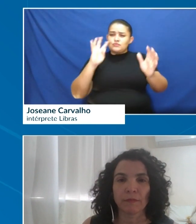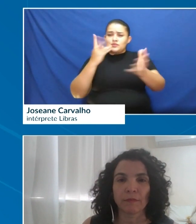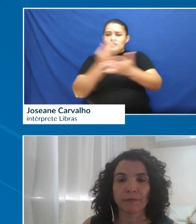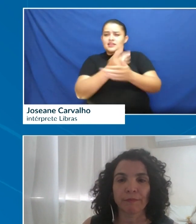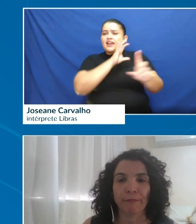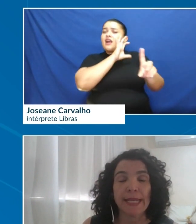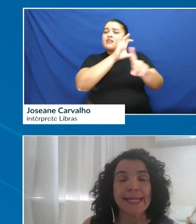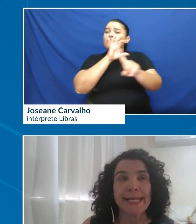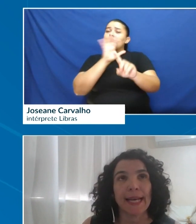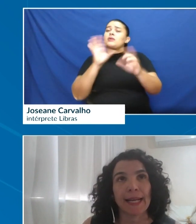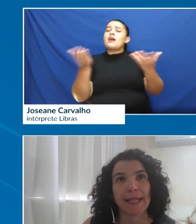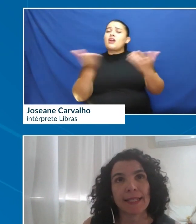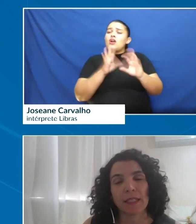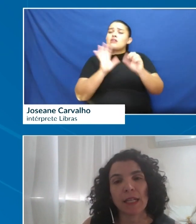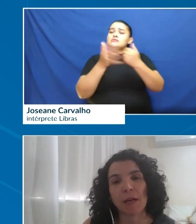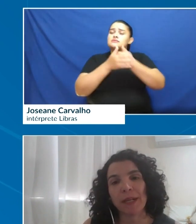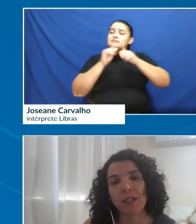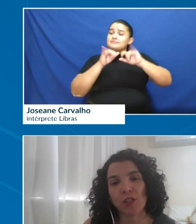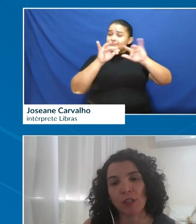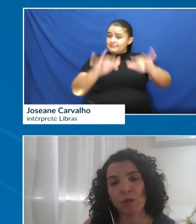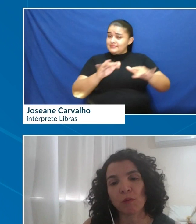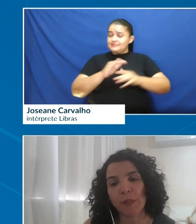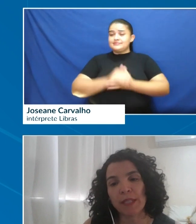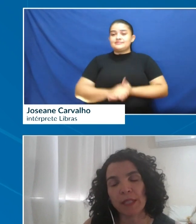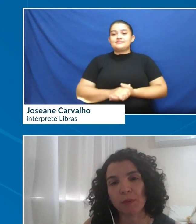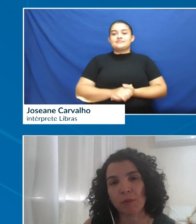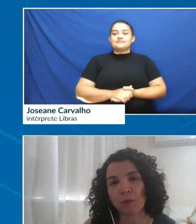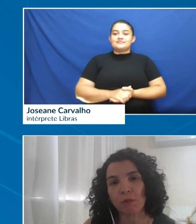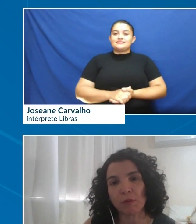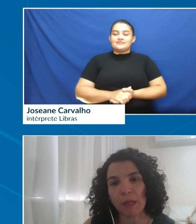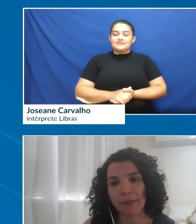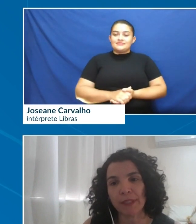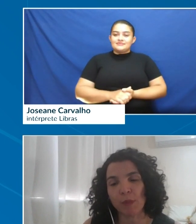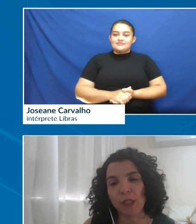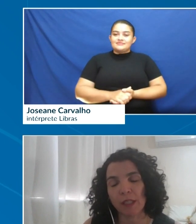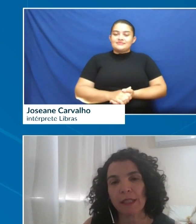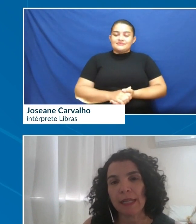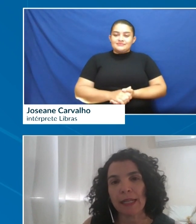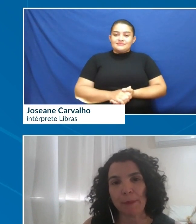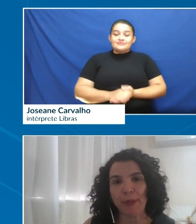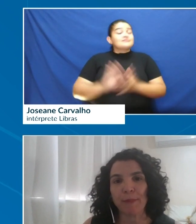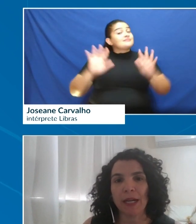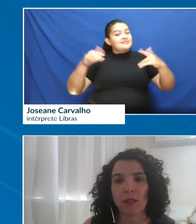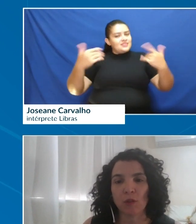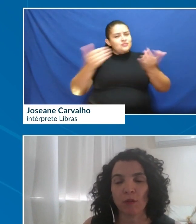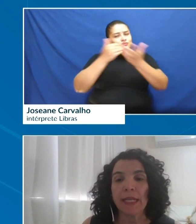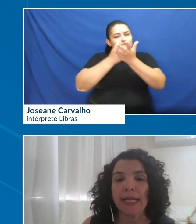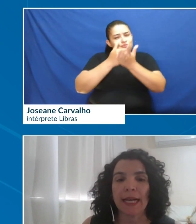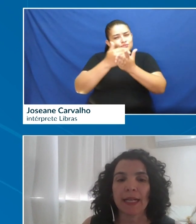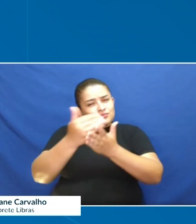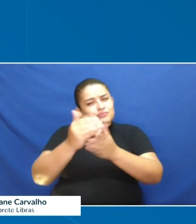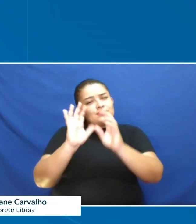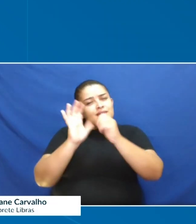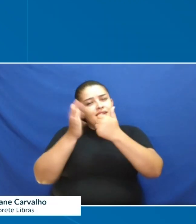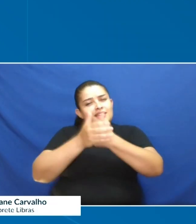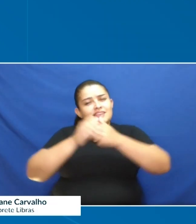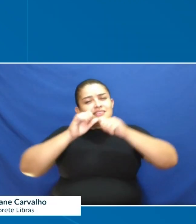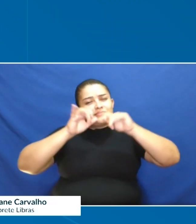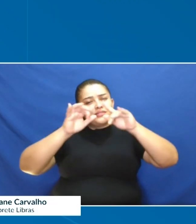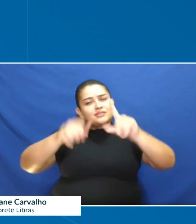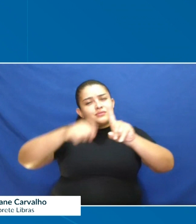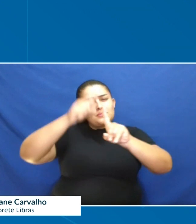com a pandemia? Assim, no princípio da pandemia, lá para março, as